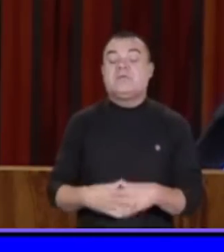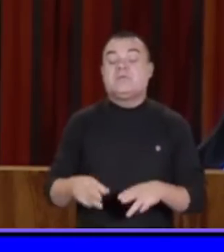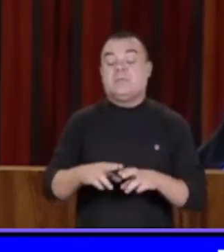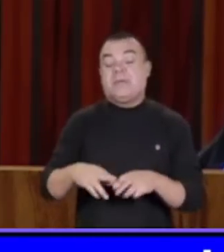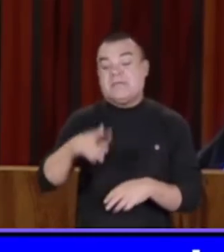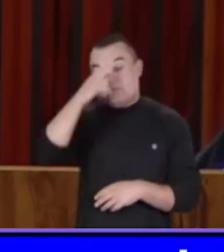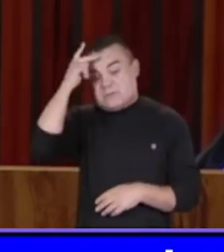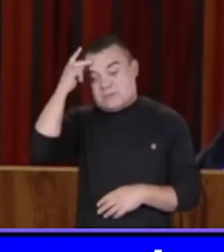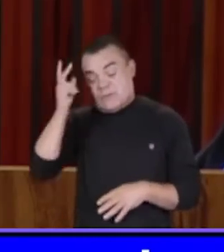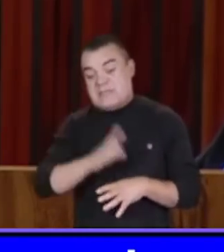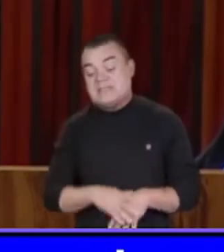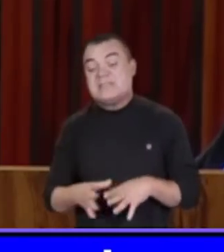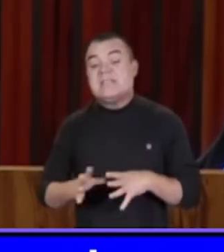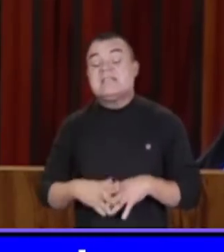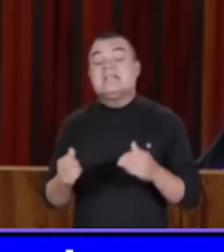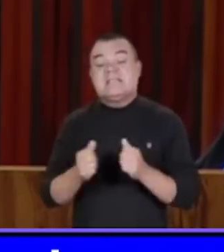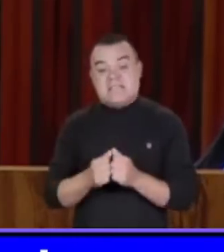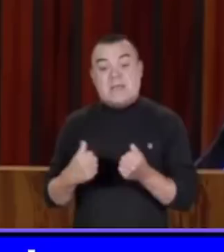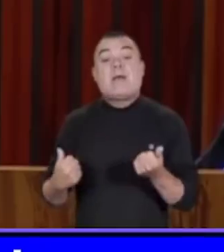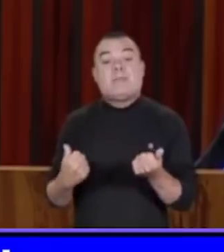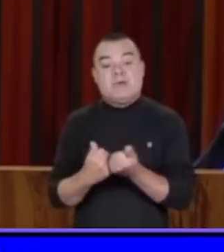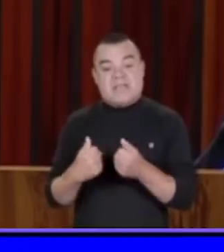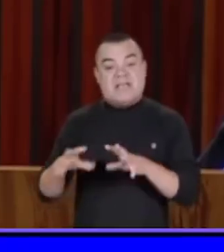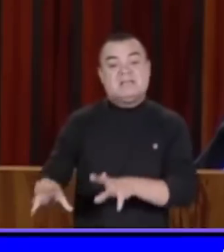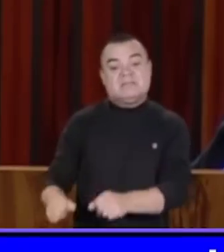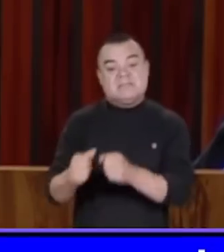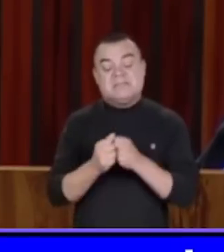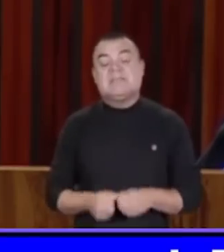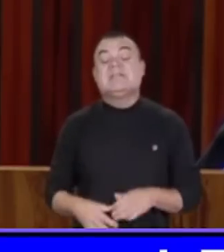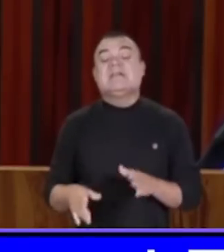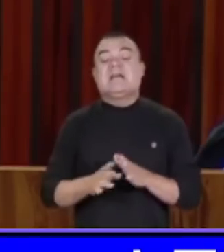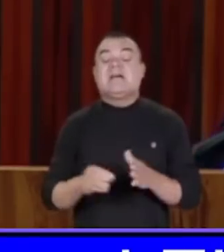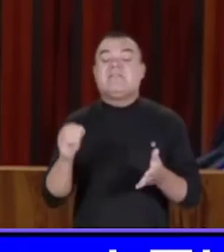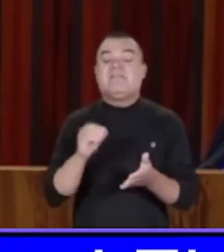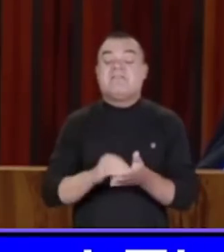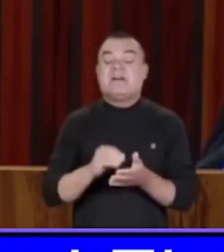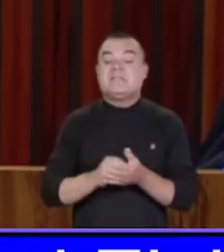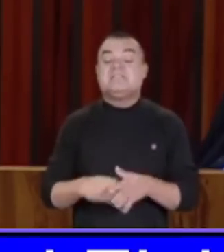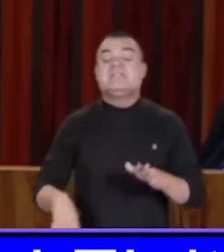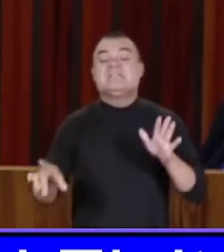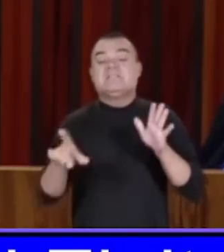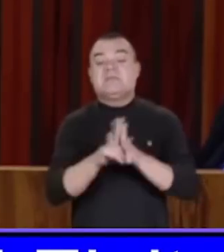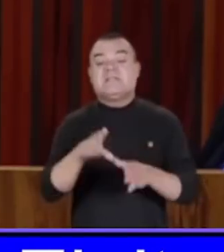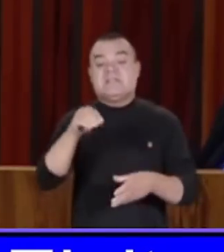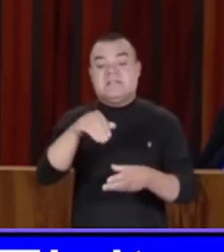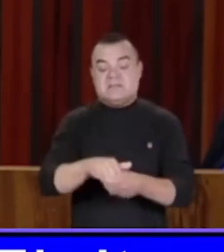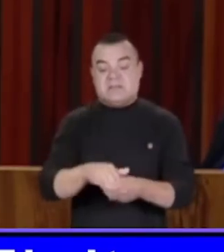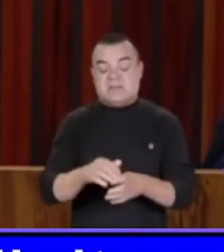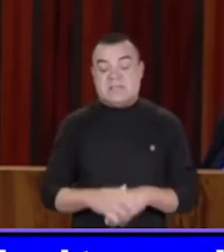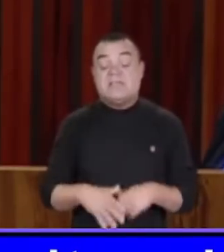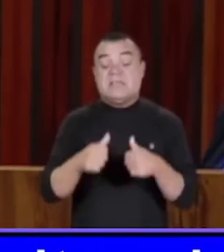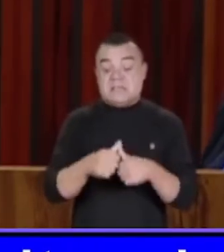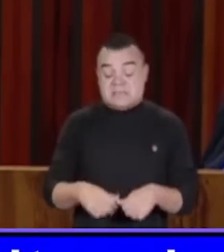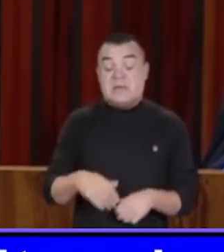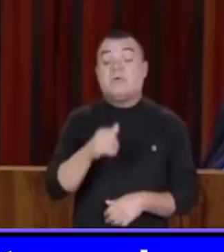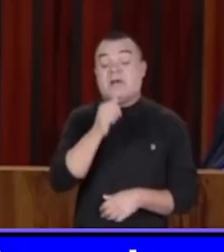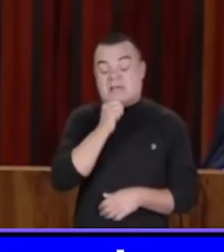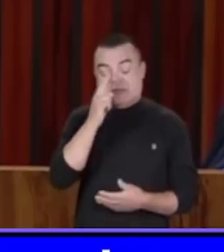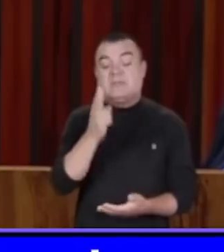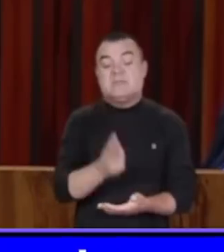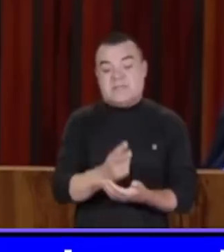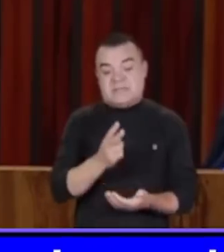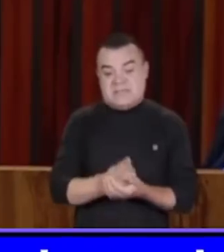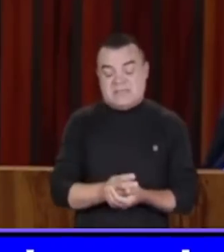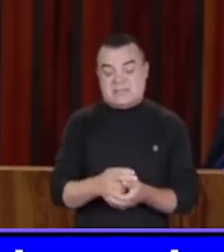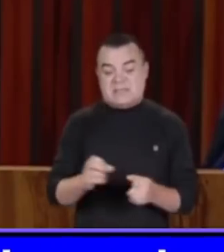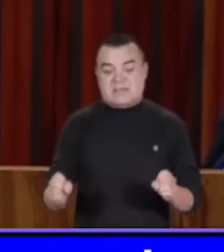que aderiram à ideia da ilegitimidade das eleições. Estão ainda presentes e nítidas